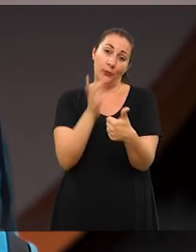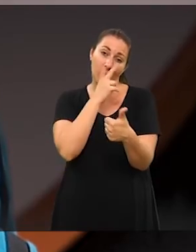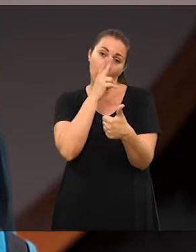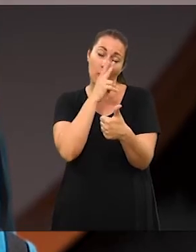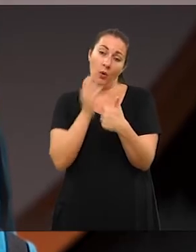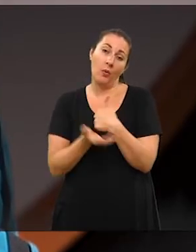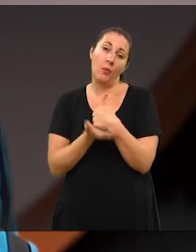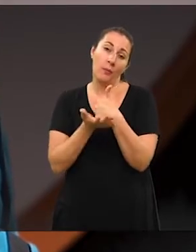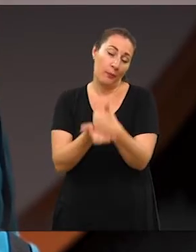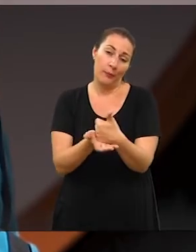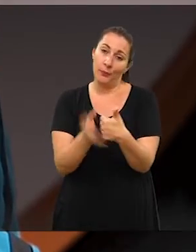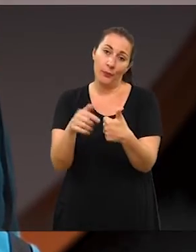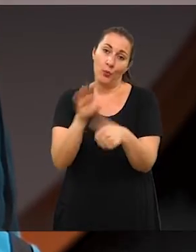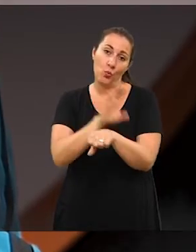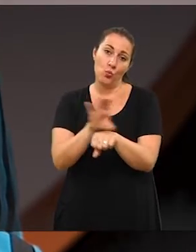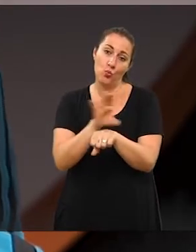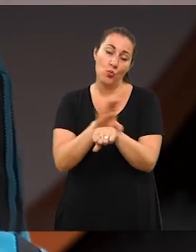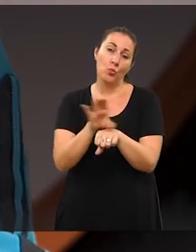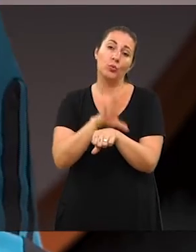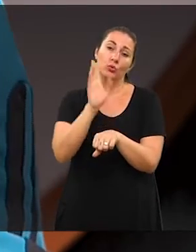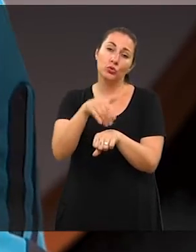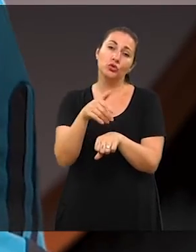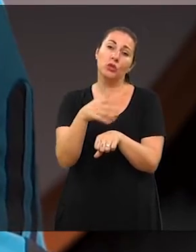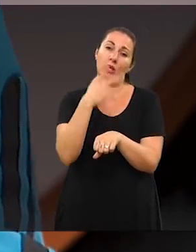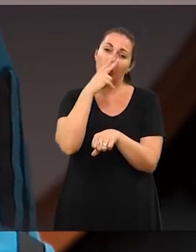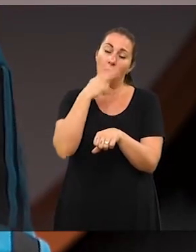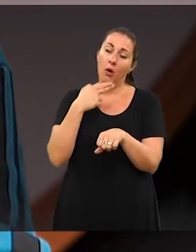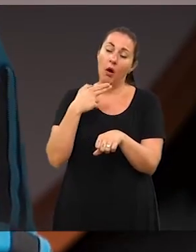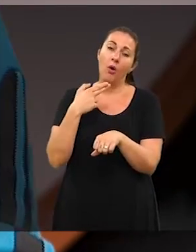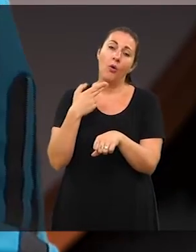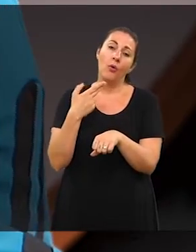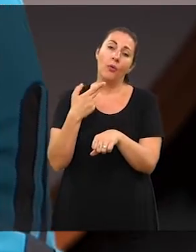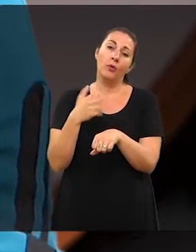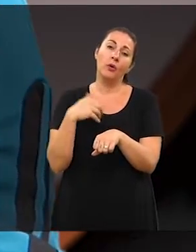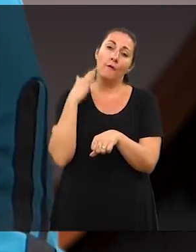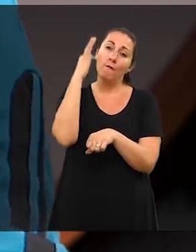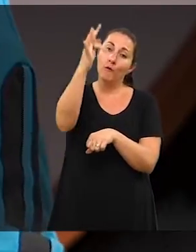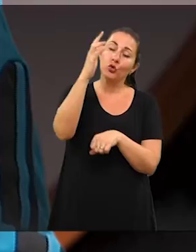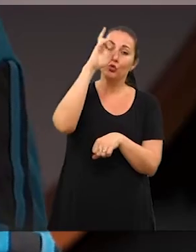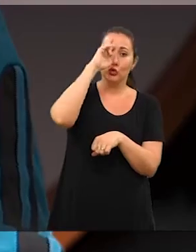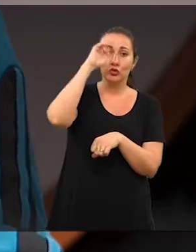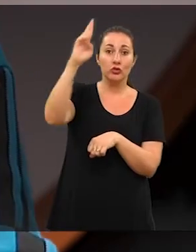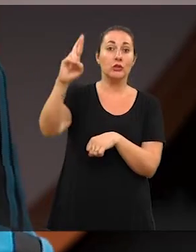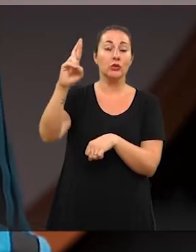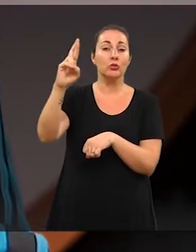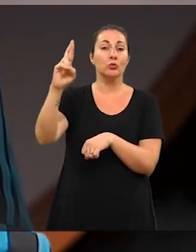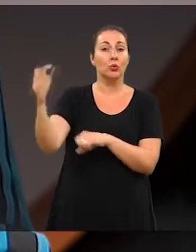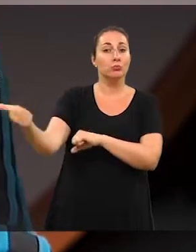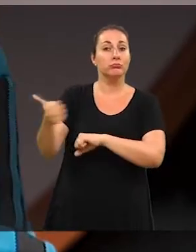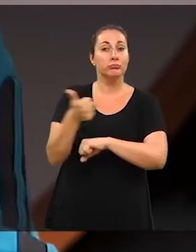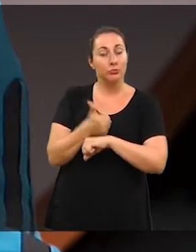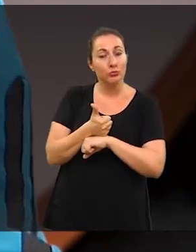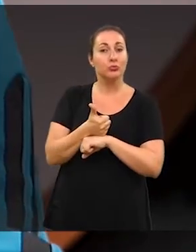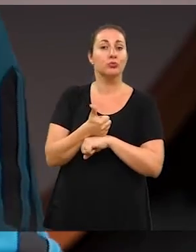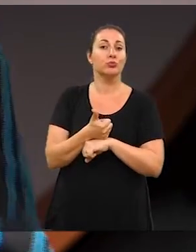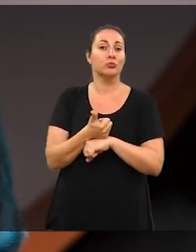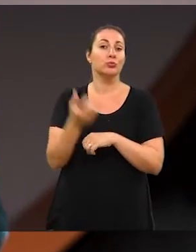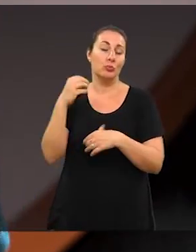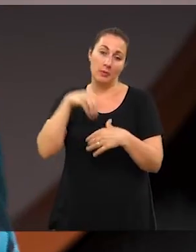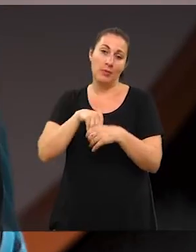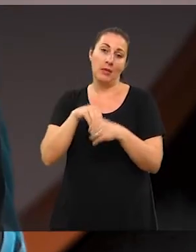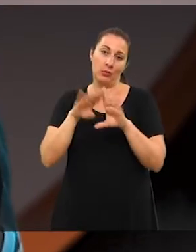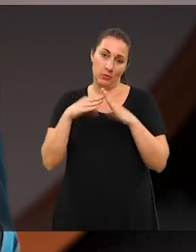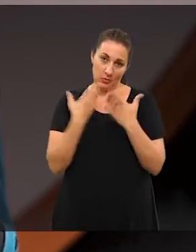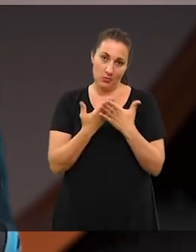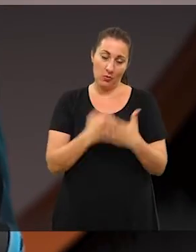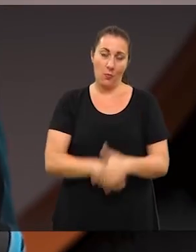como ajudam dessa maneira, mas para você já se preparando para nós termos futuros diretores, né, dentro do